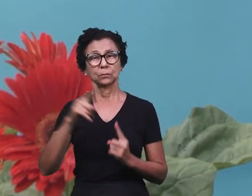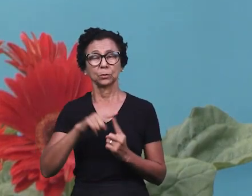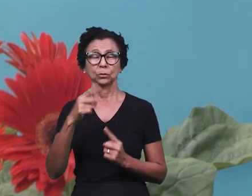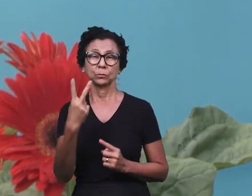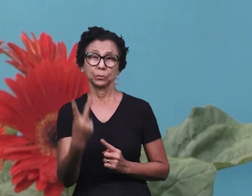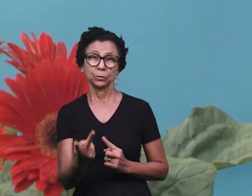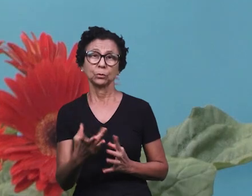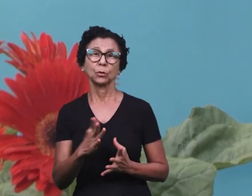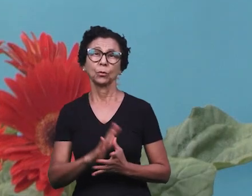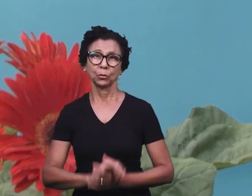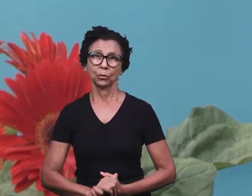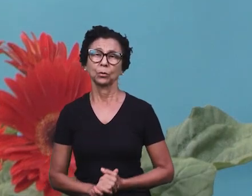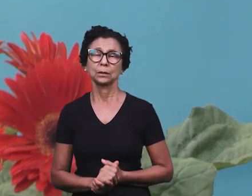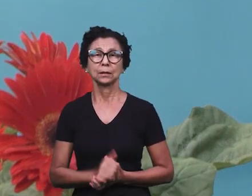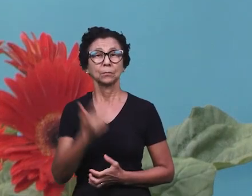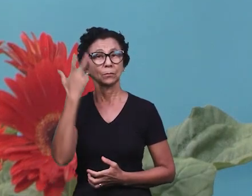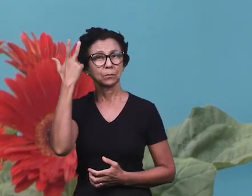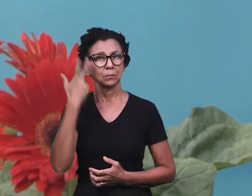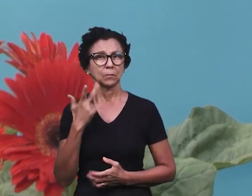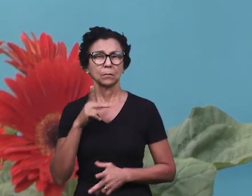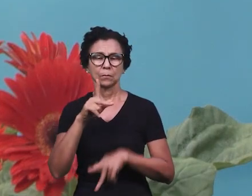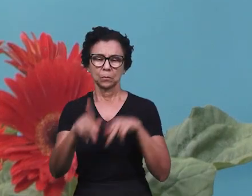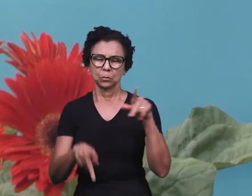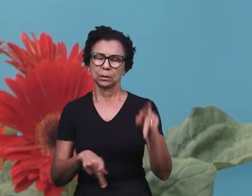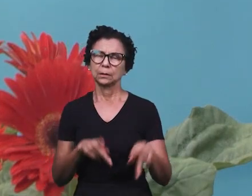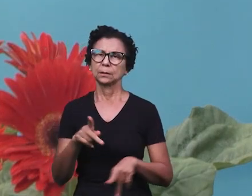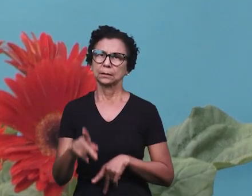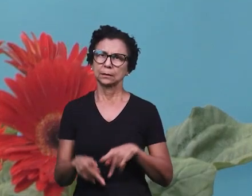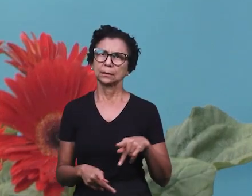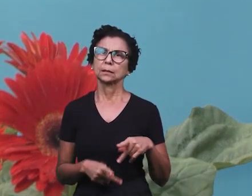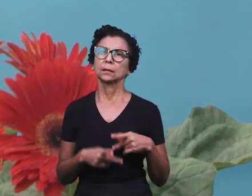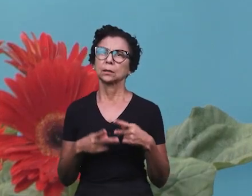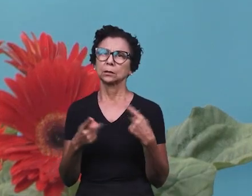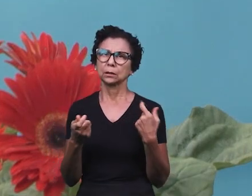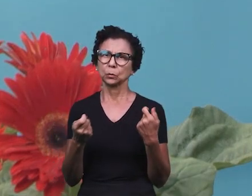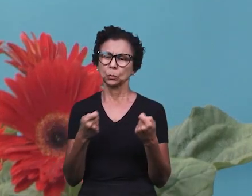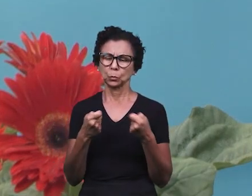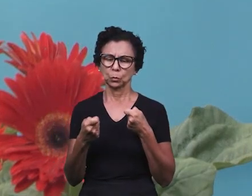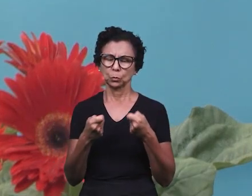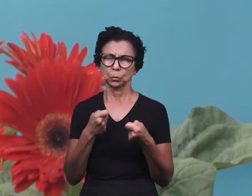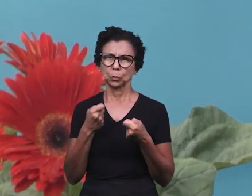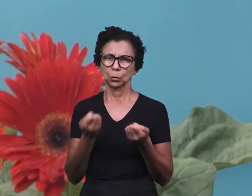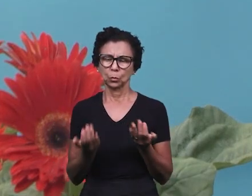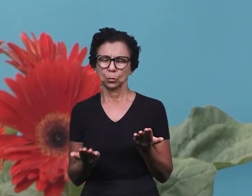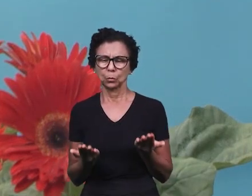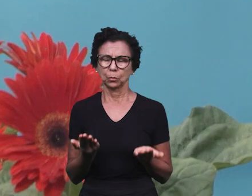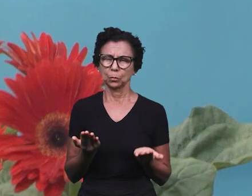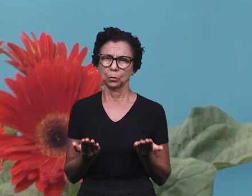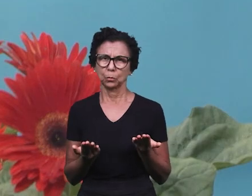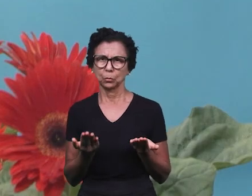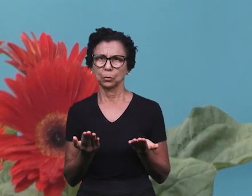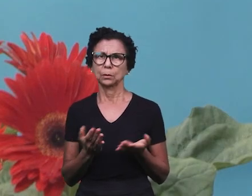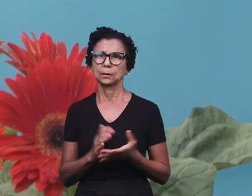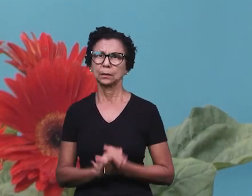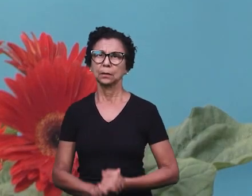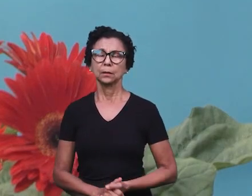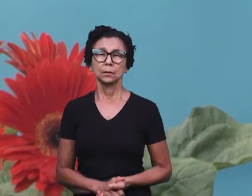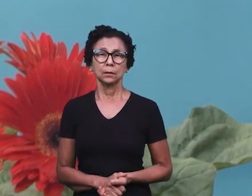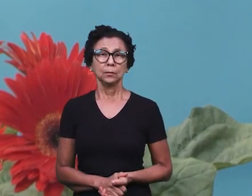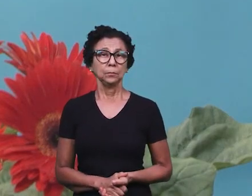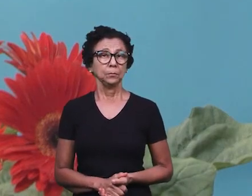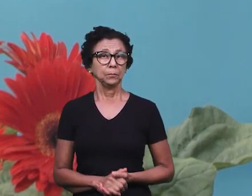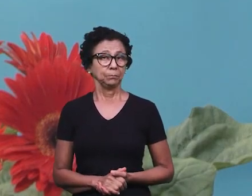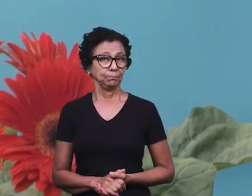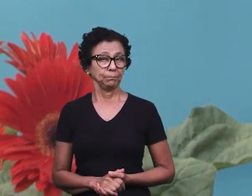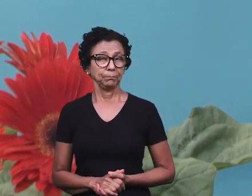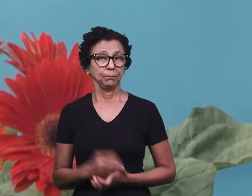que é muito prevalente na população, a gente sabe que o controle do peso, que tudo isso corrobora para que você não venha a